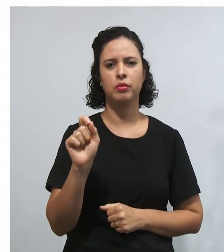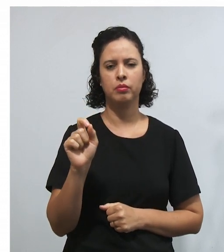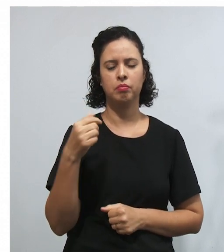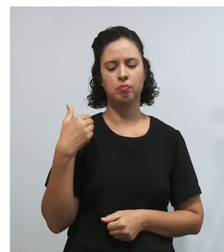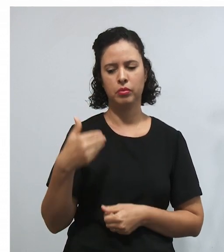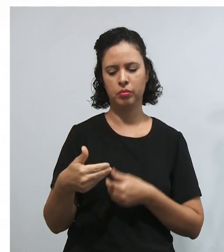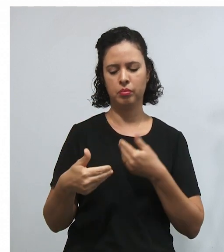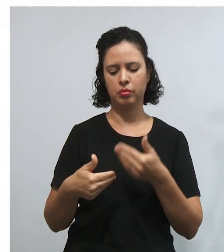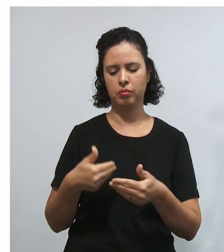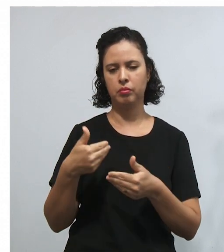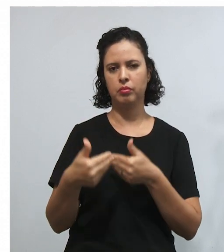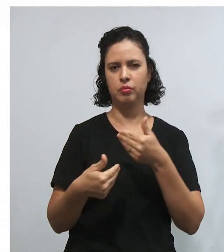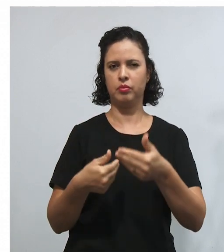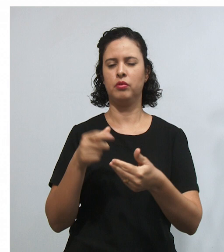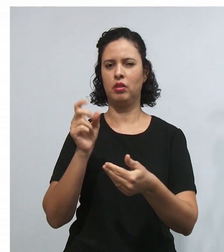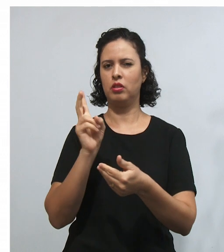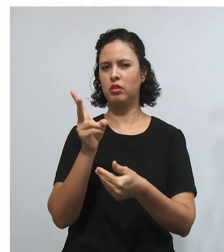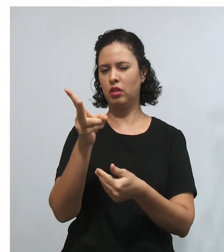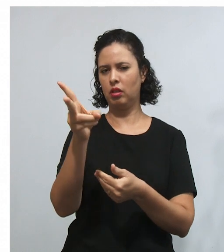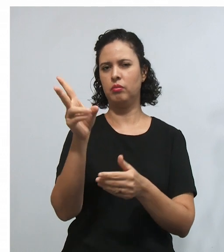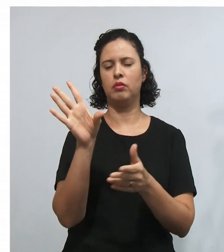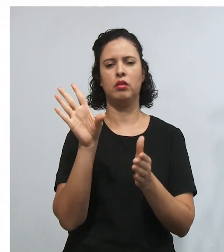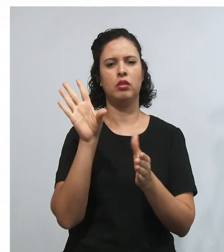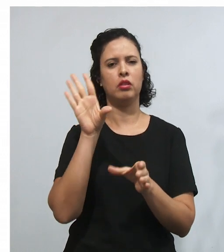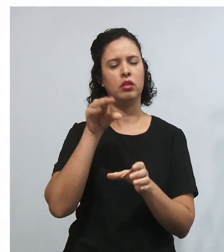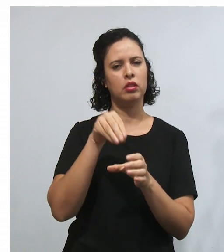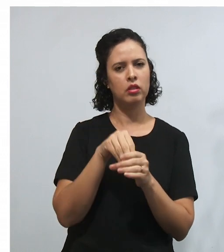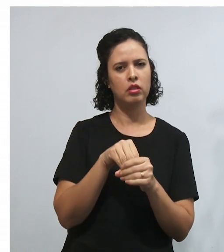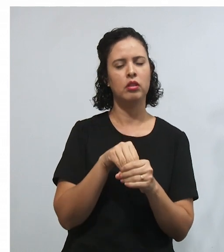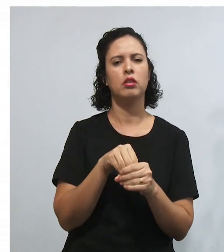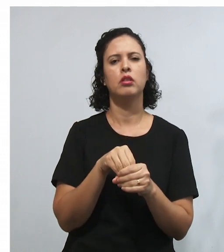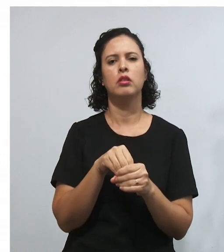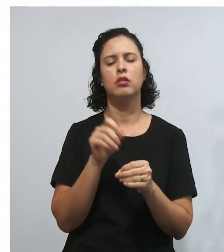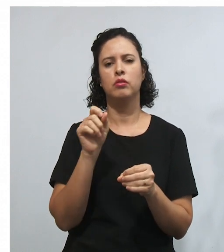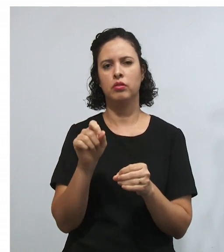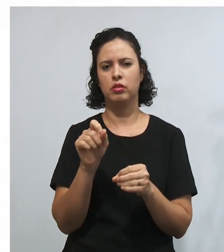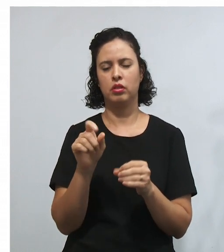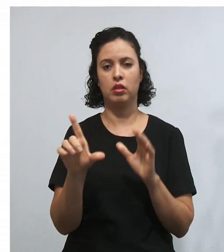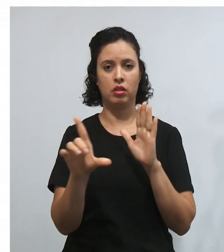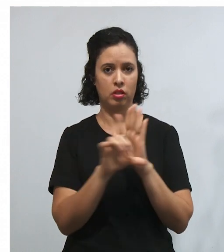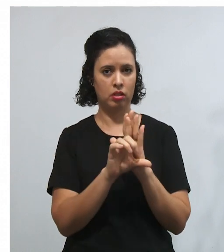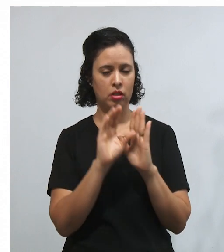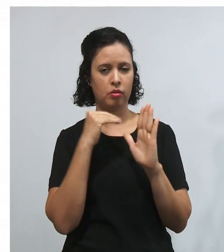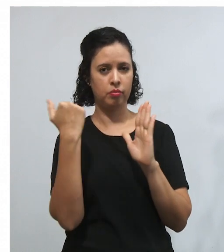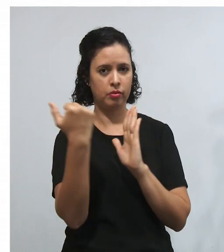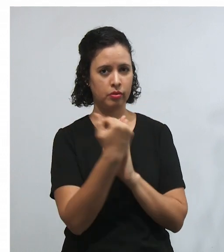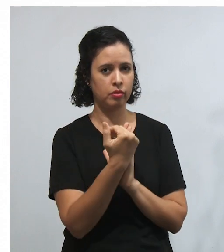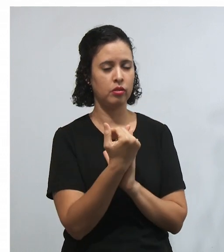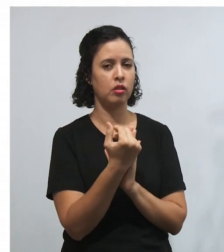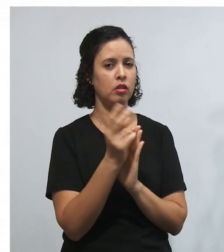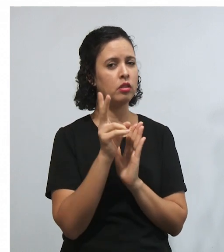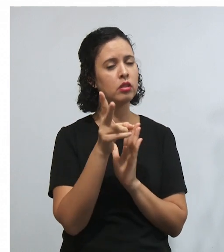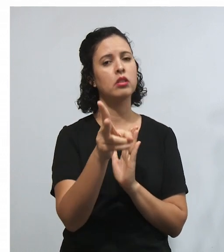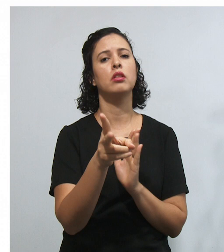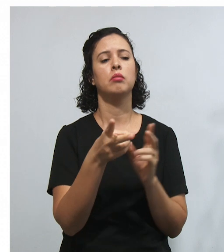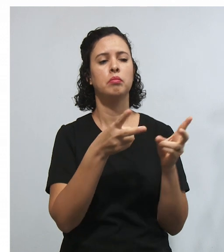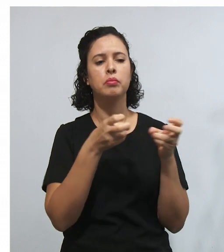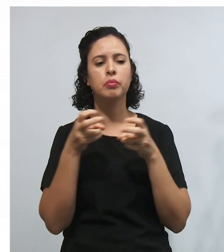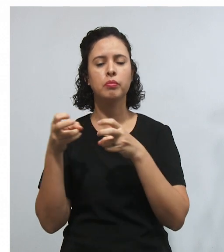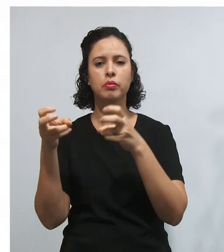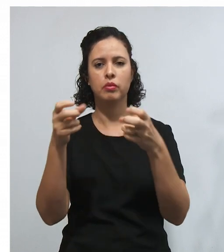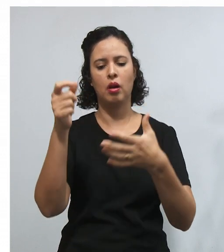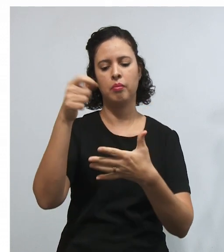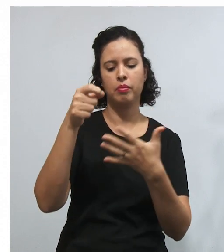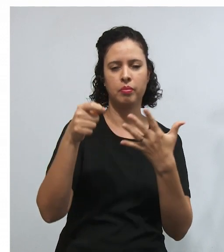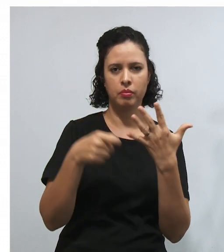caminhando, trabalhando sempre dentro das questões legais, sempre observando os